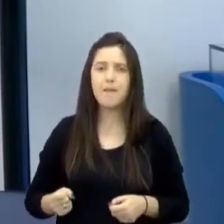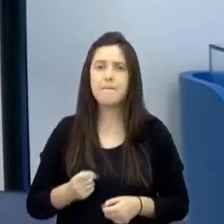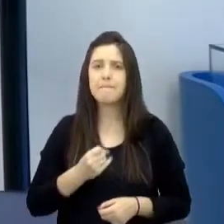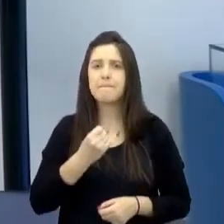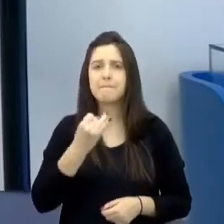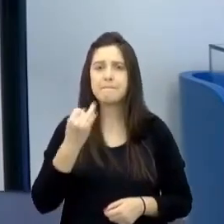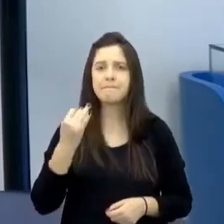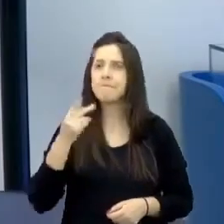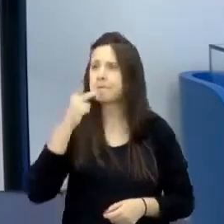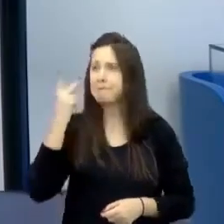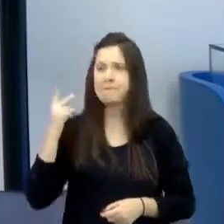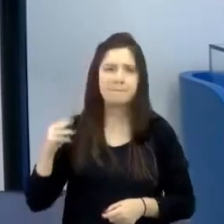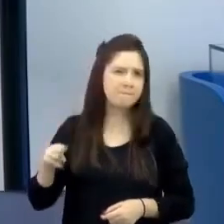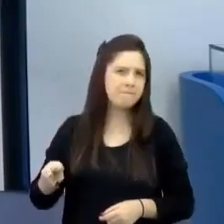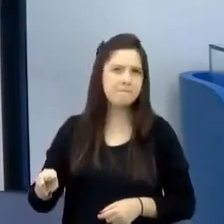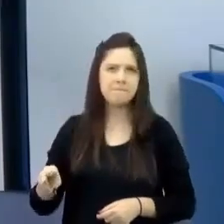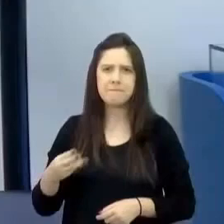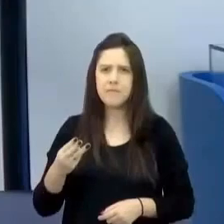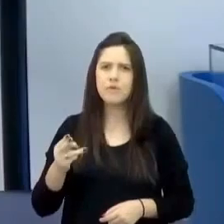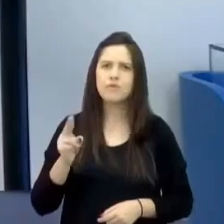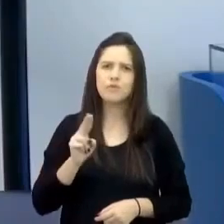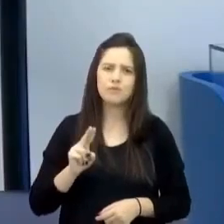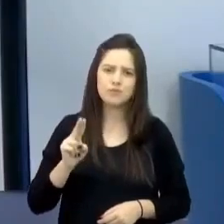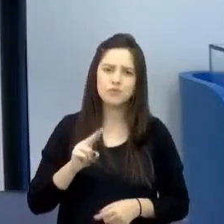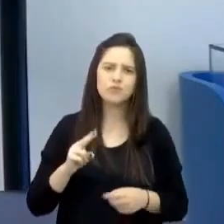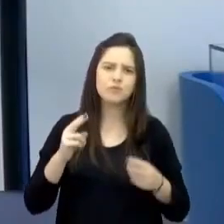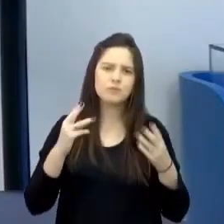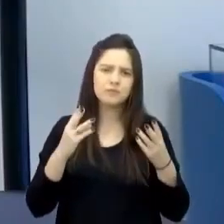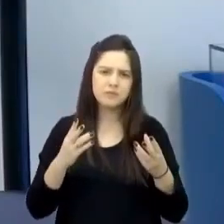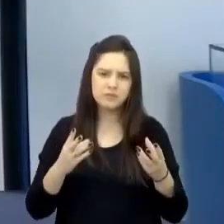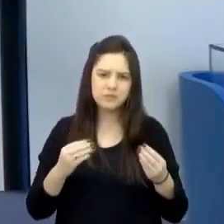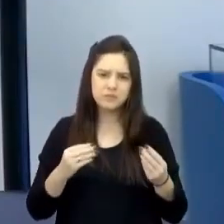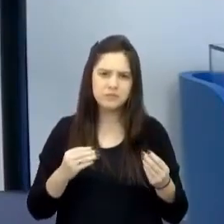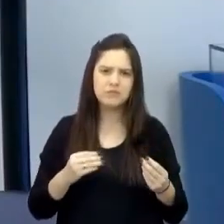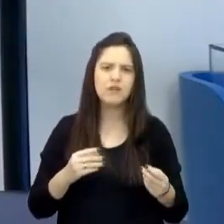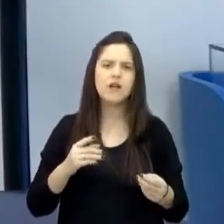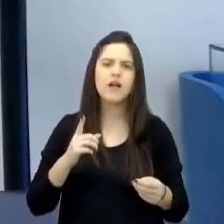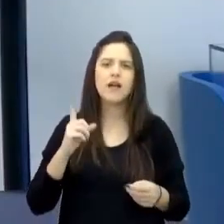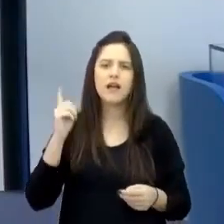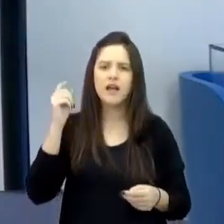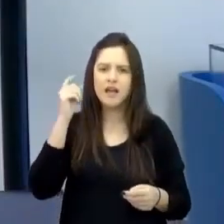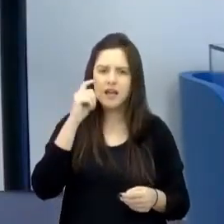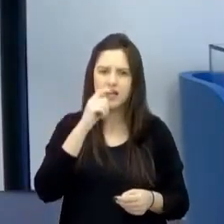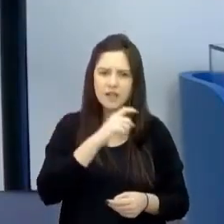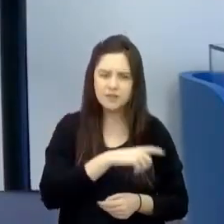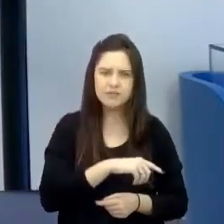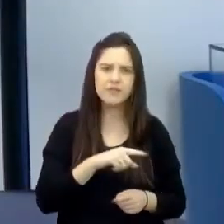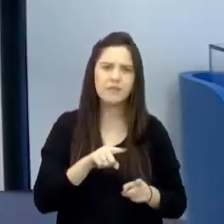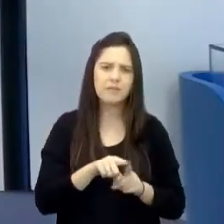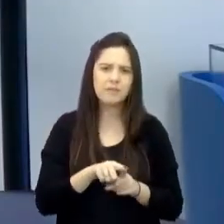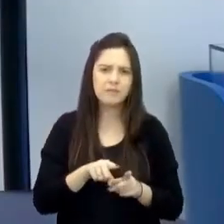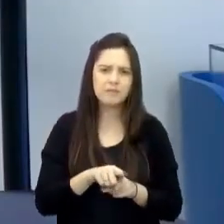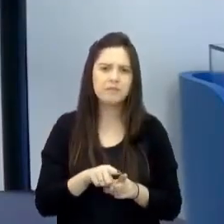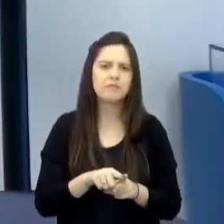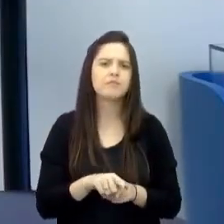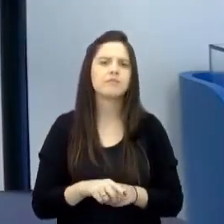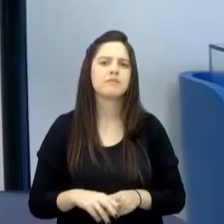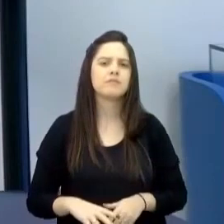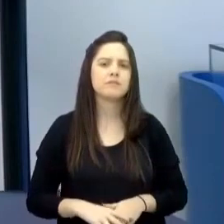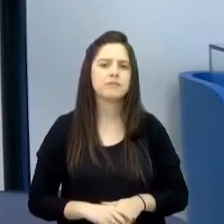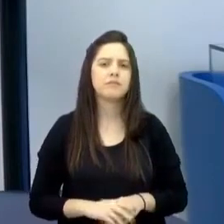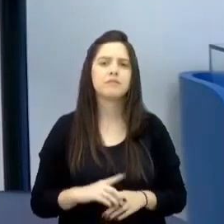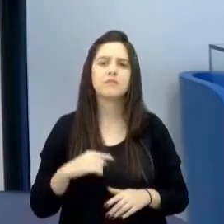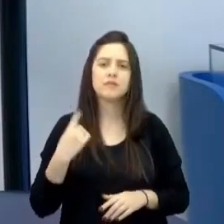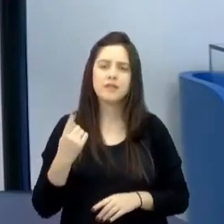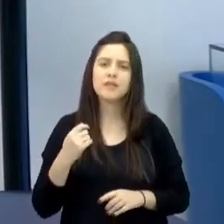ele é um corante que polui bastante a água, polui muito, e dificilmente há o reaproveitamento disso daí. Então,